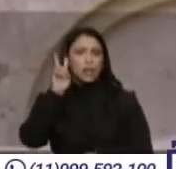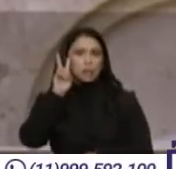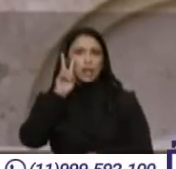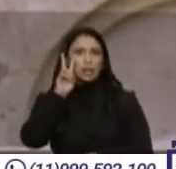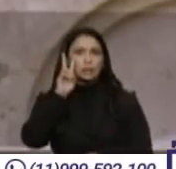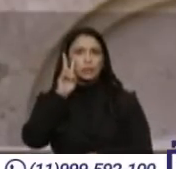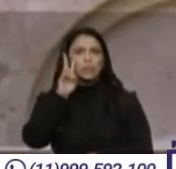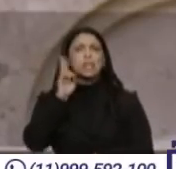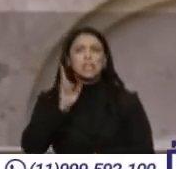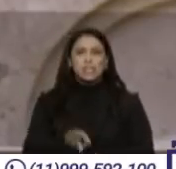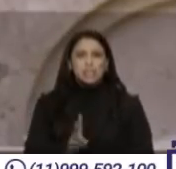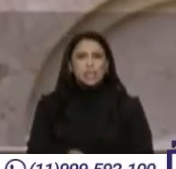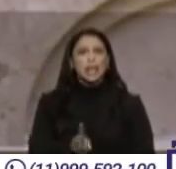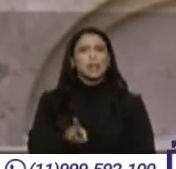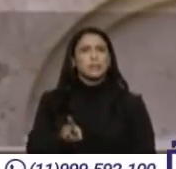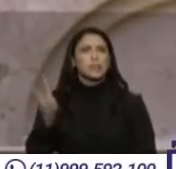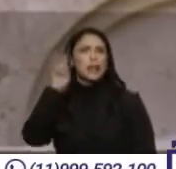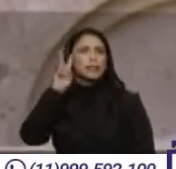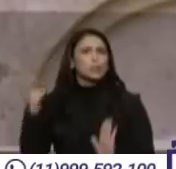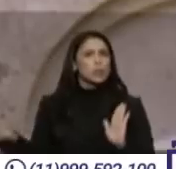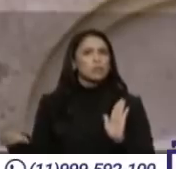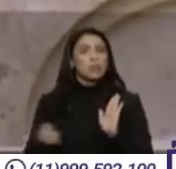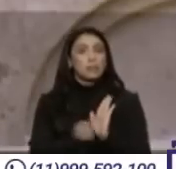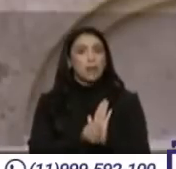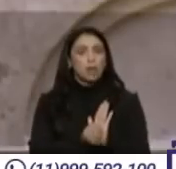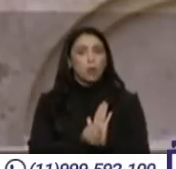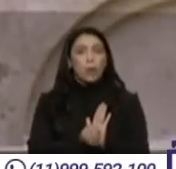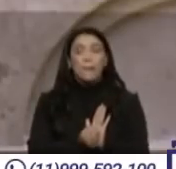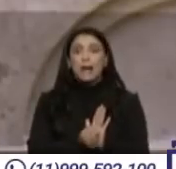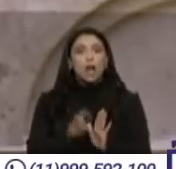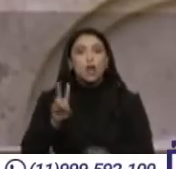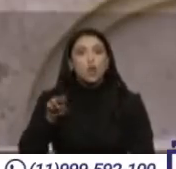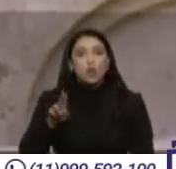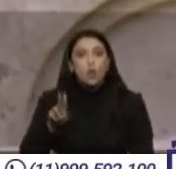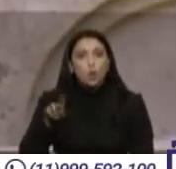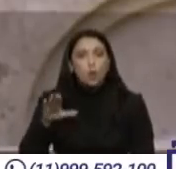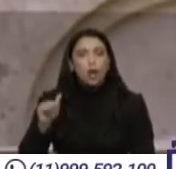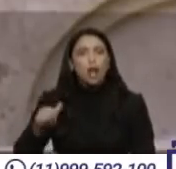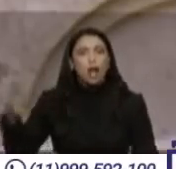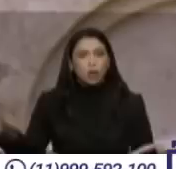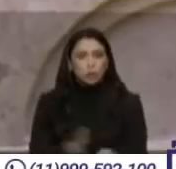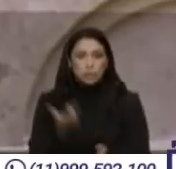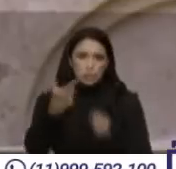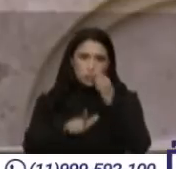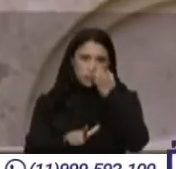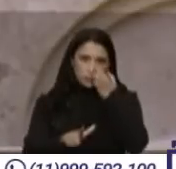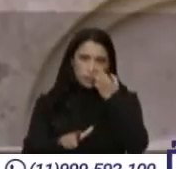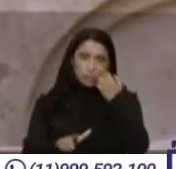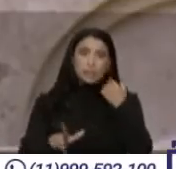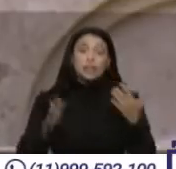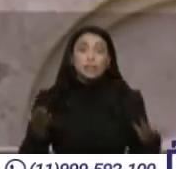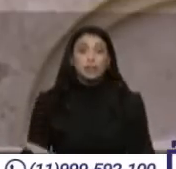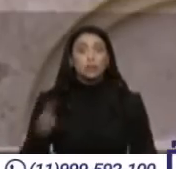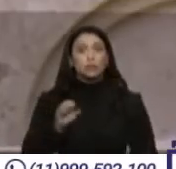a eles voltaremos sempre para que jamais se repitam. Para tanto, criamos